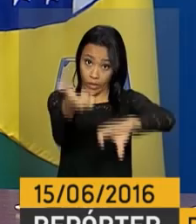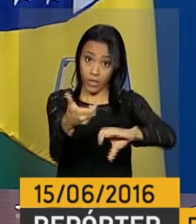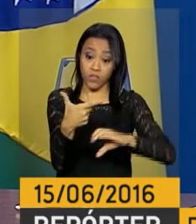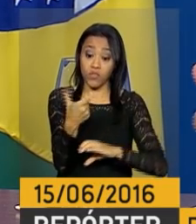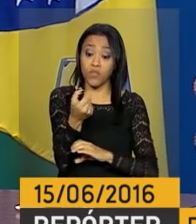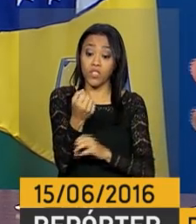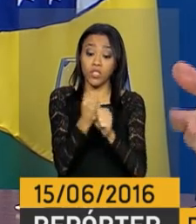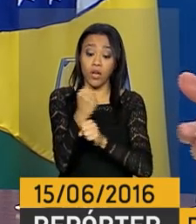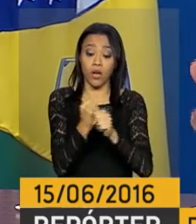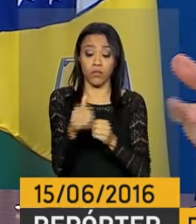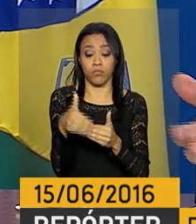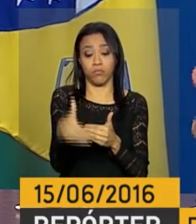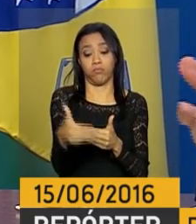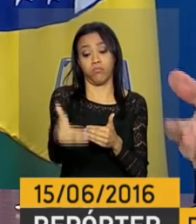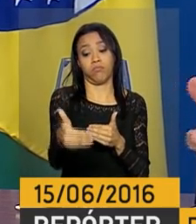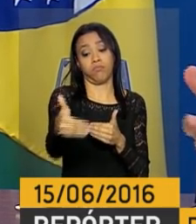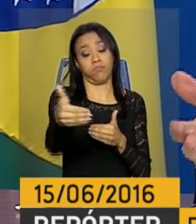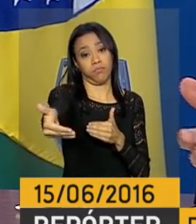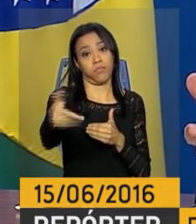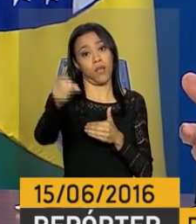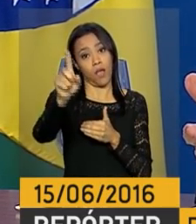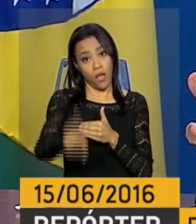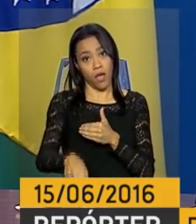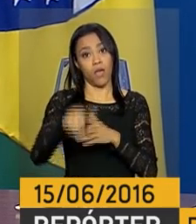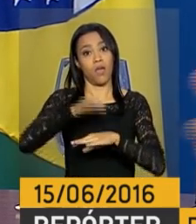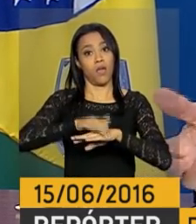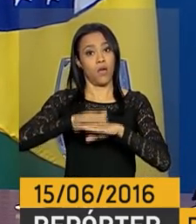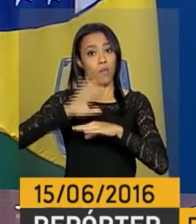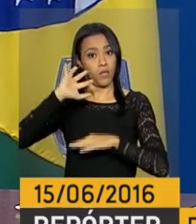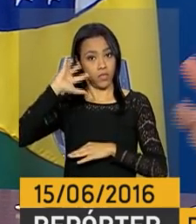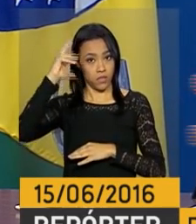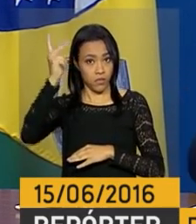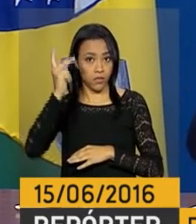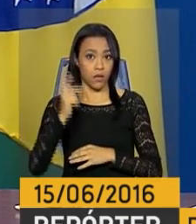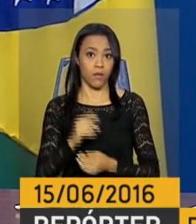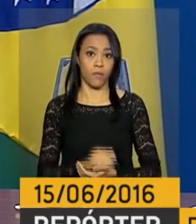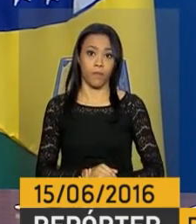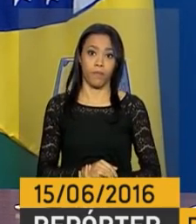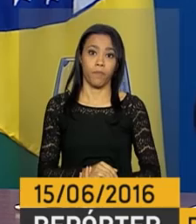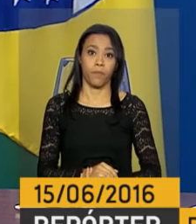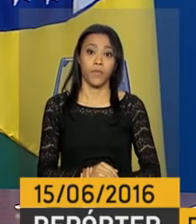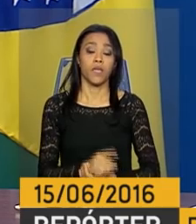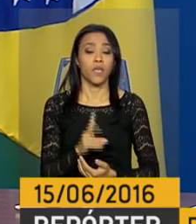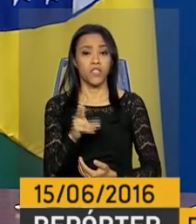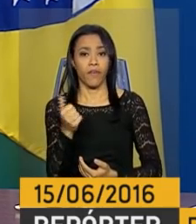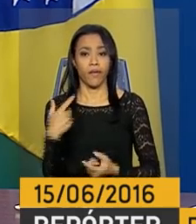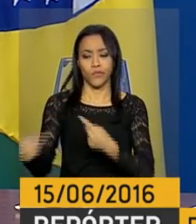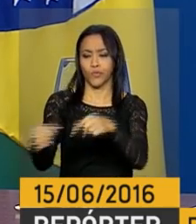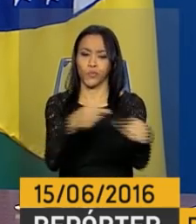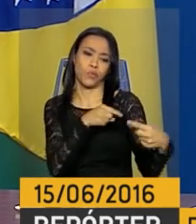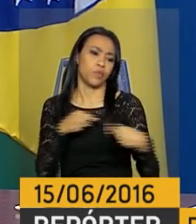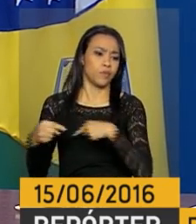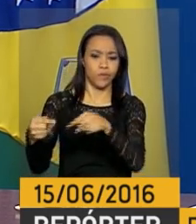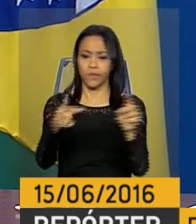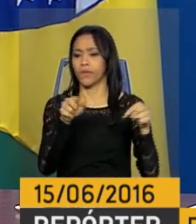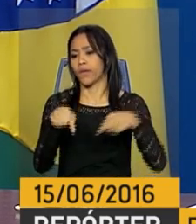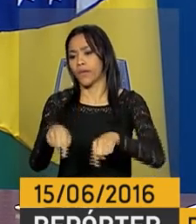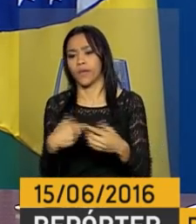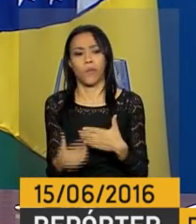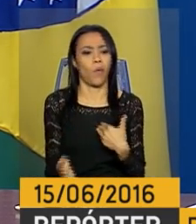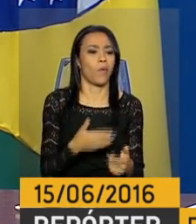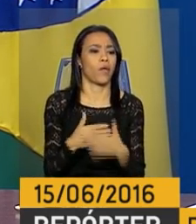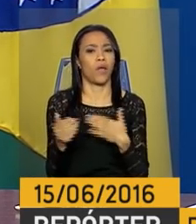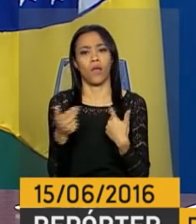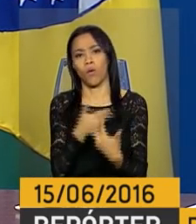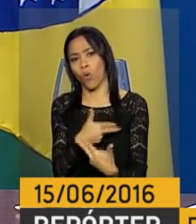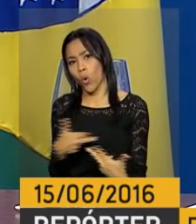novo, é uma decisão sobre são decisões soberanas do Congresso Nacional. não vai competir aqui e ficar decidindo qualquer coisa